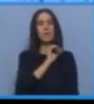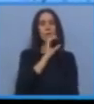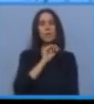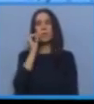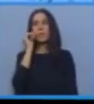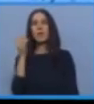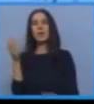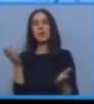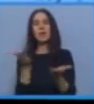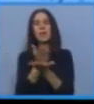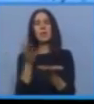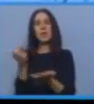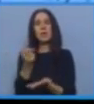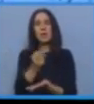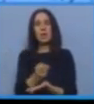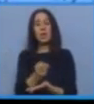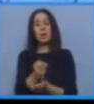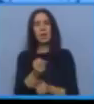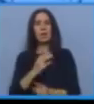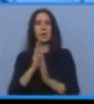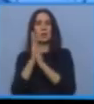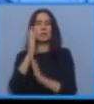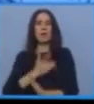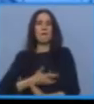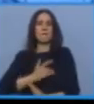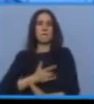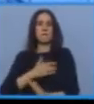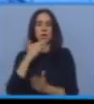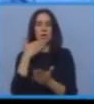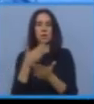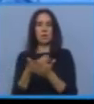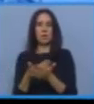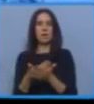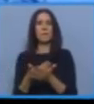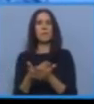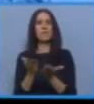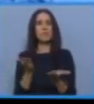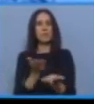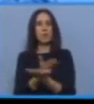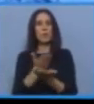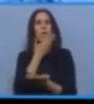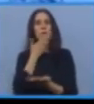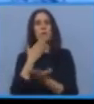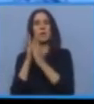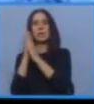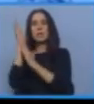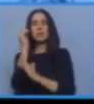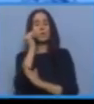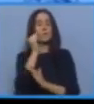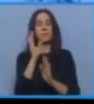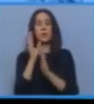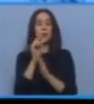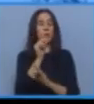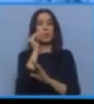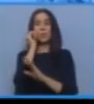É o amor de Deus que faz circular a relação de Deus com o Pai, do Pai